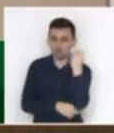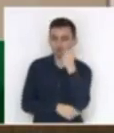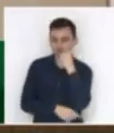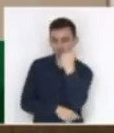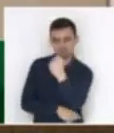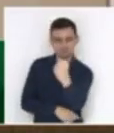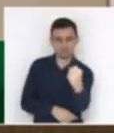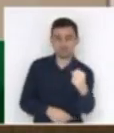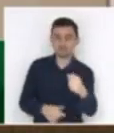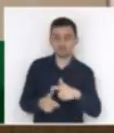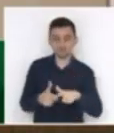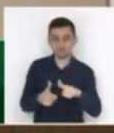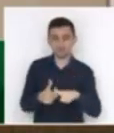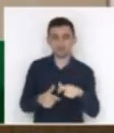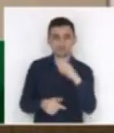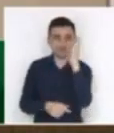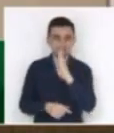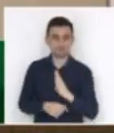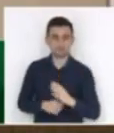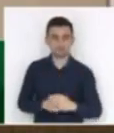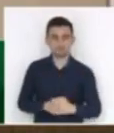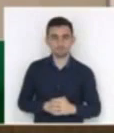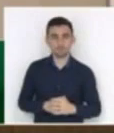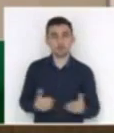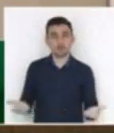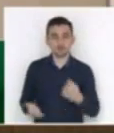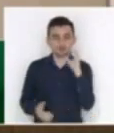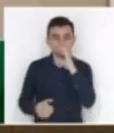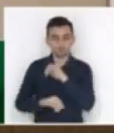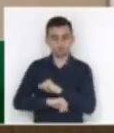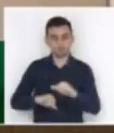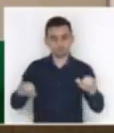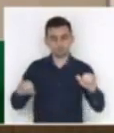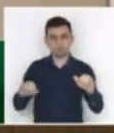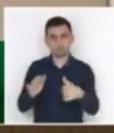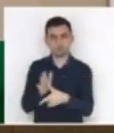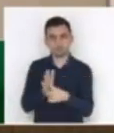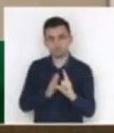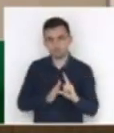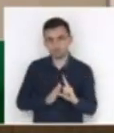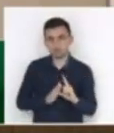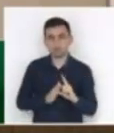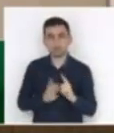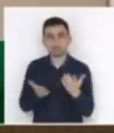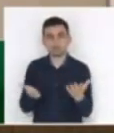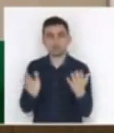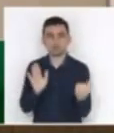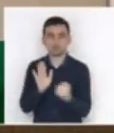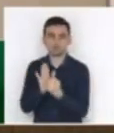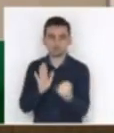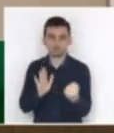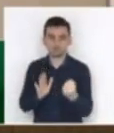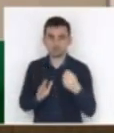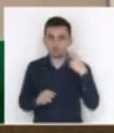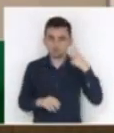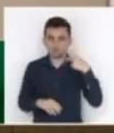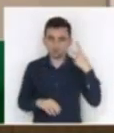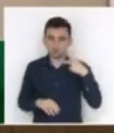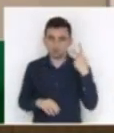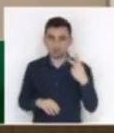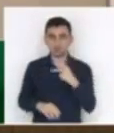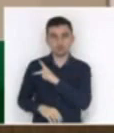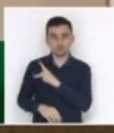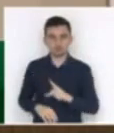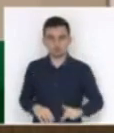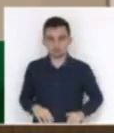Estado. Ainda em breves comunicações, antes, porém, gostaria de fazer o registro do vereador e presidente da